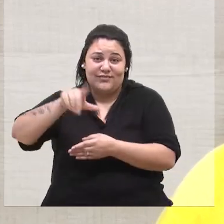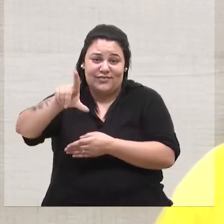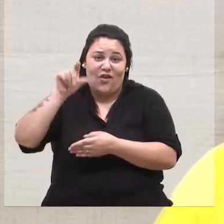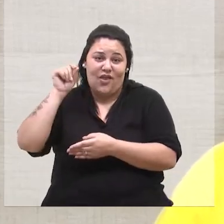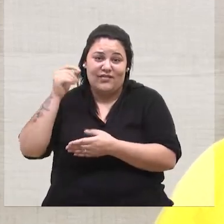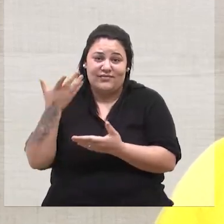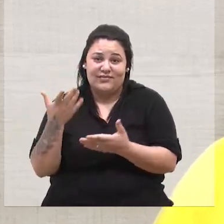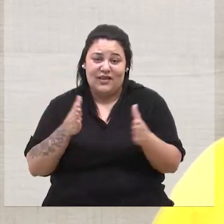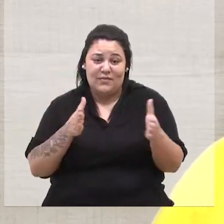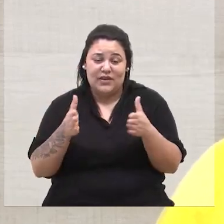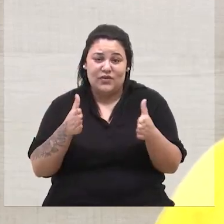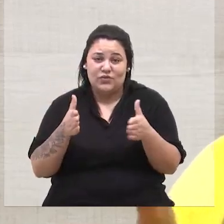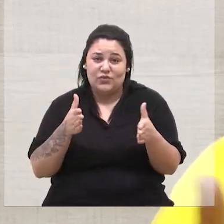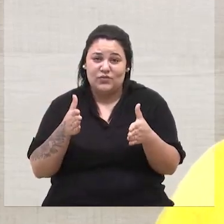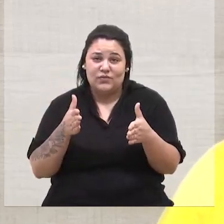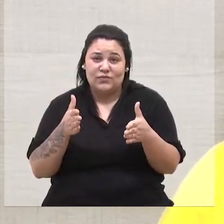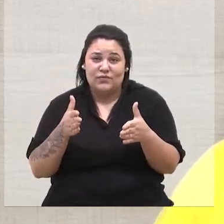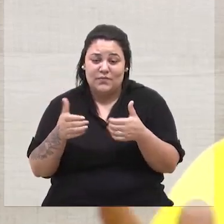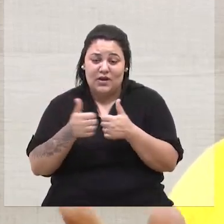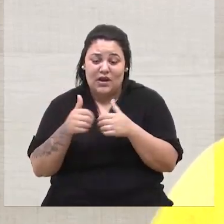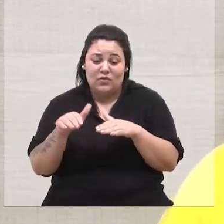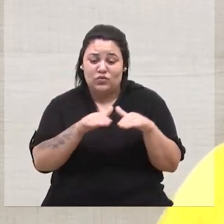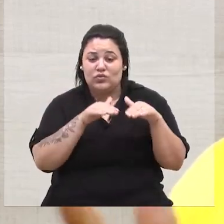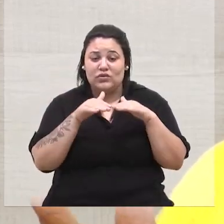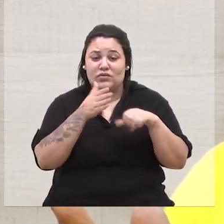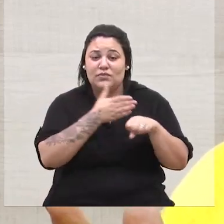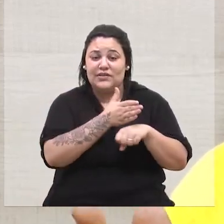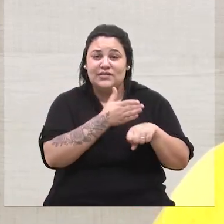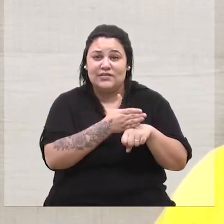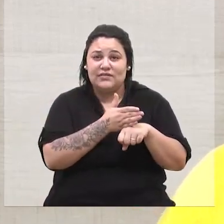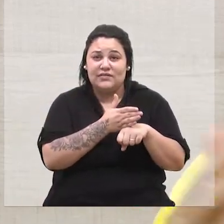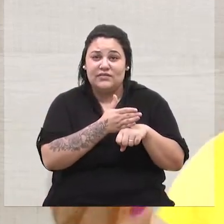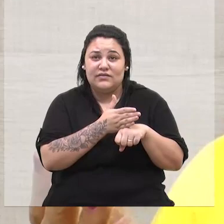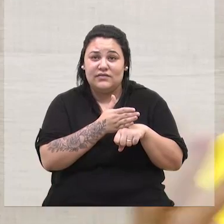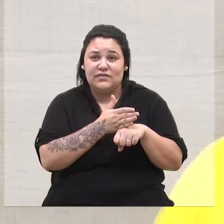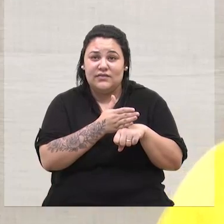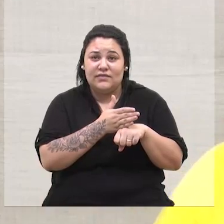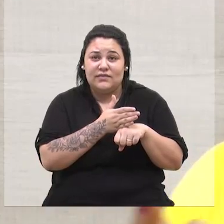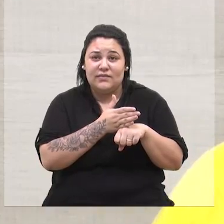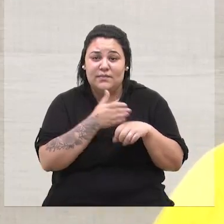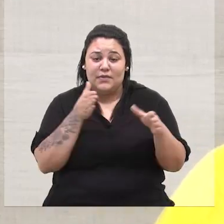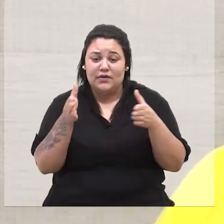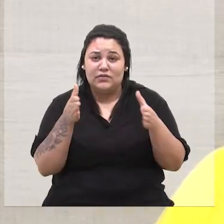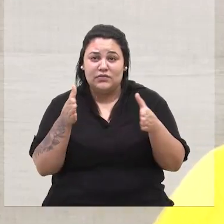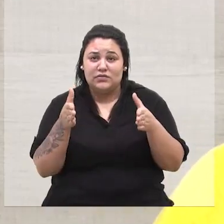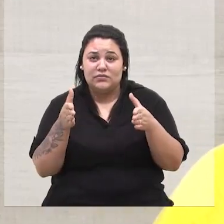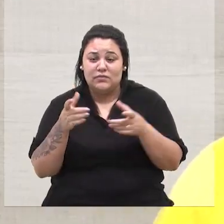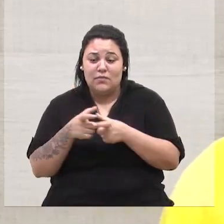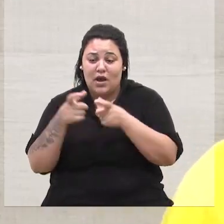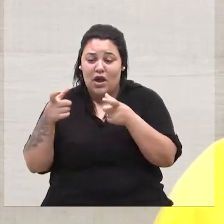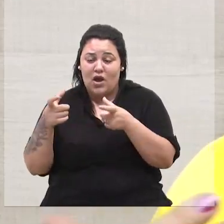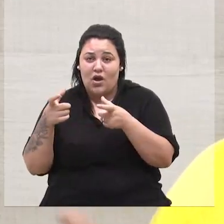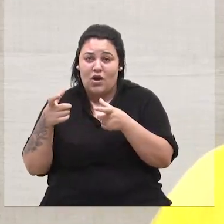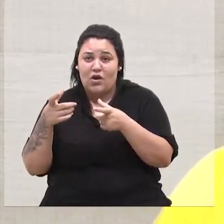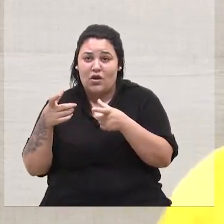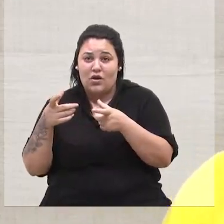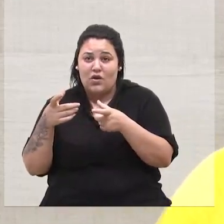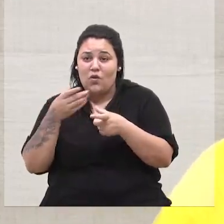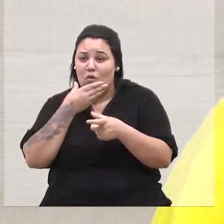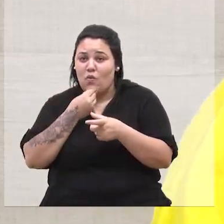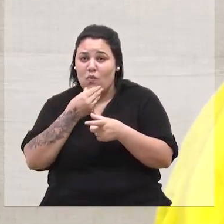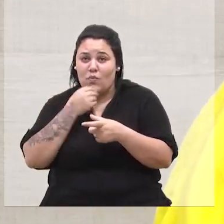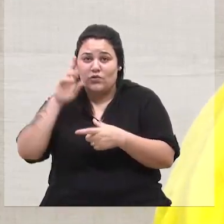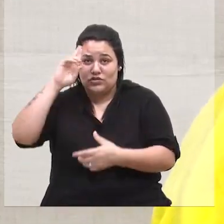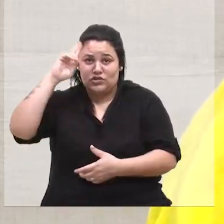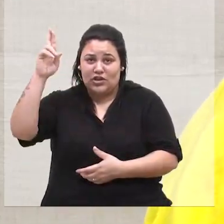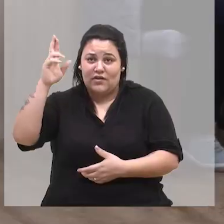períodos que eram próximos à equidade de participação, às vezes até períodos da história, maior o número de homens que eram